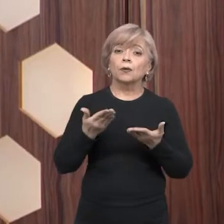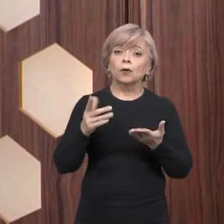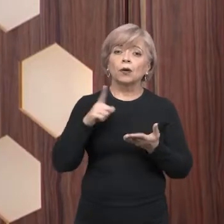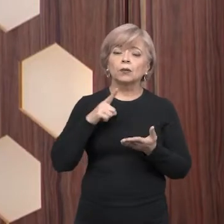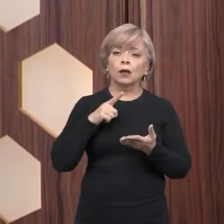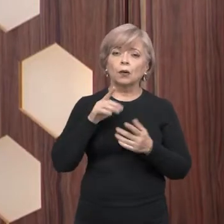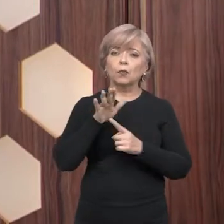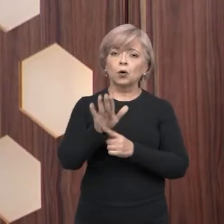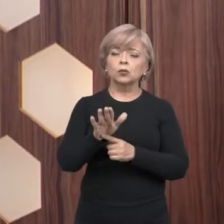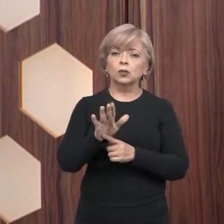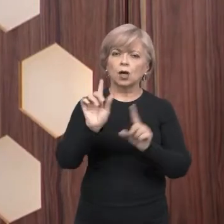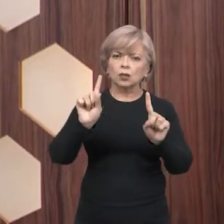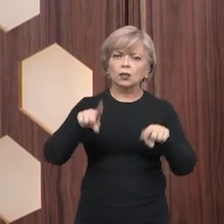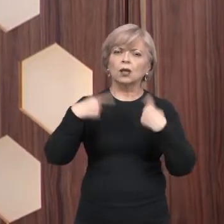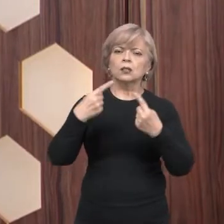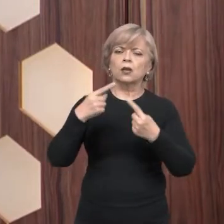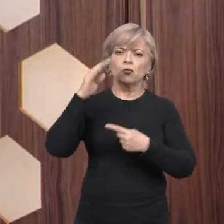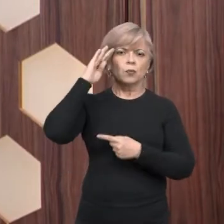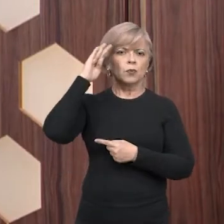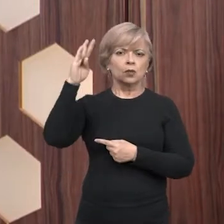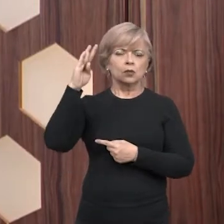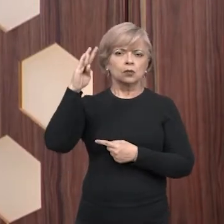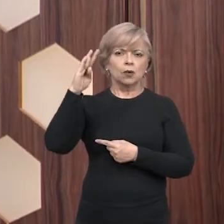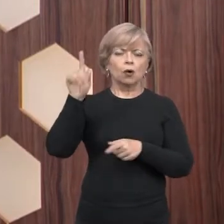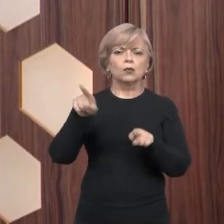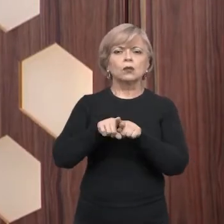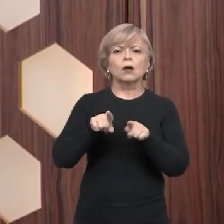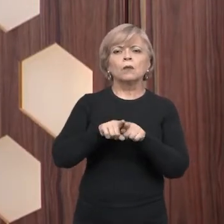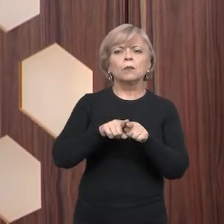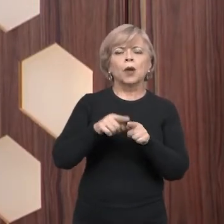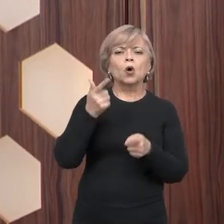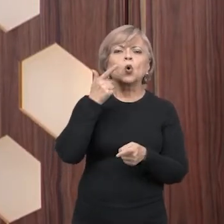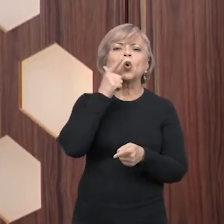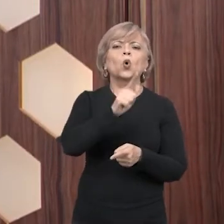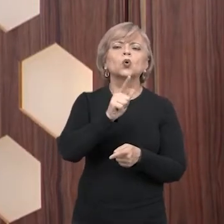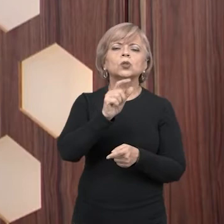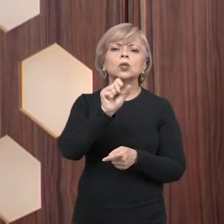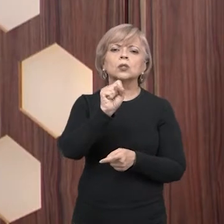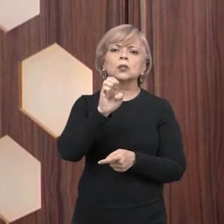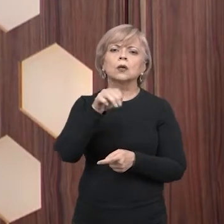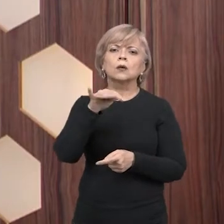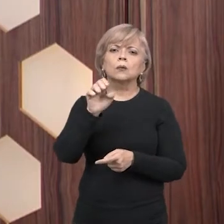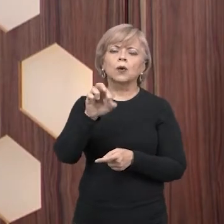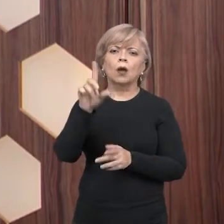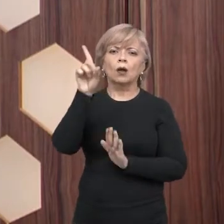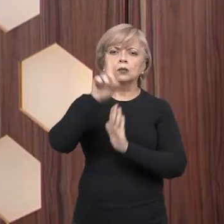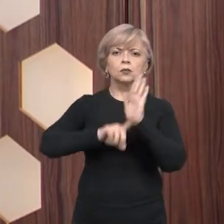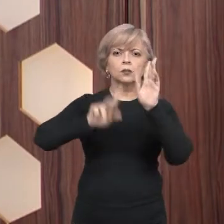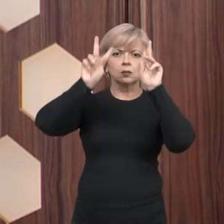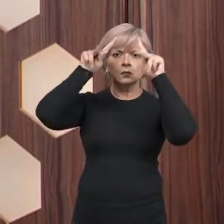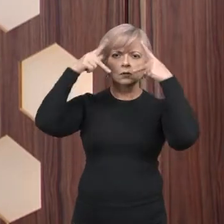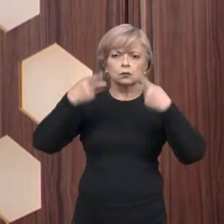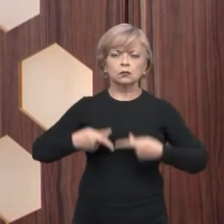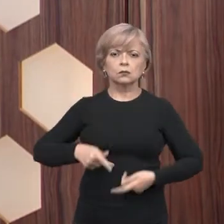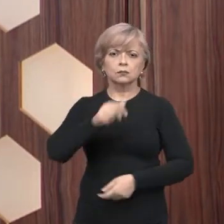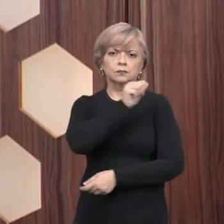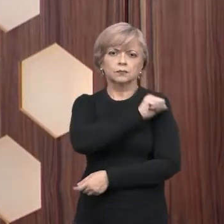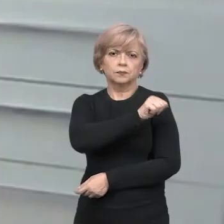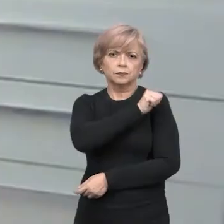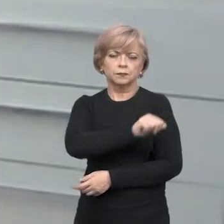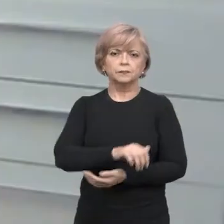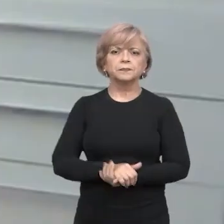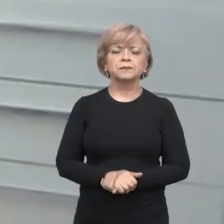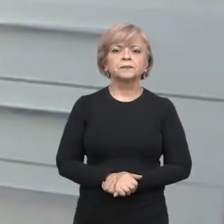ressaltar os principais desafios e as maiores conquistas do semear na garantia dos direitos dos cidadãos Fluminenses